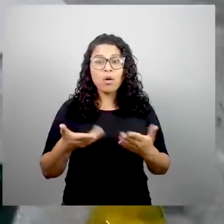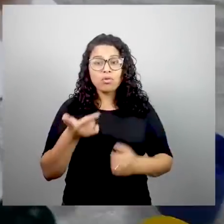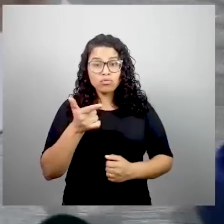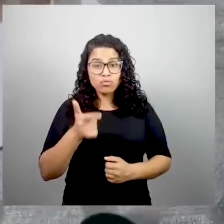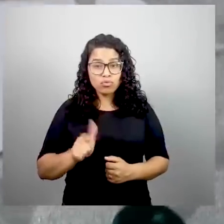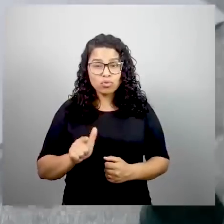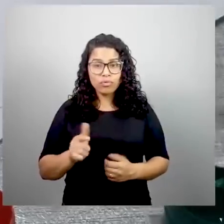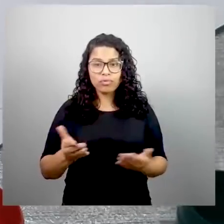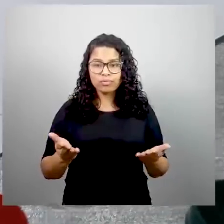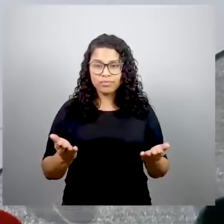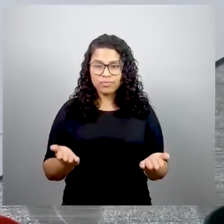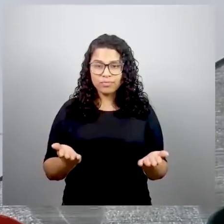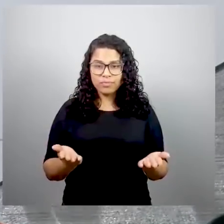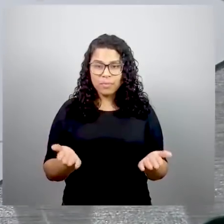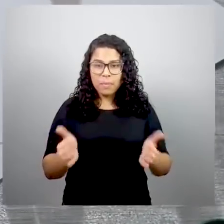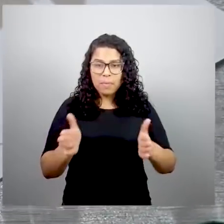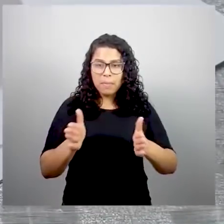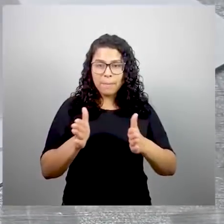olha.